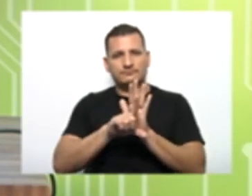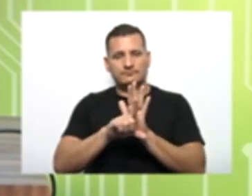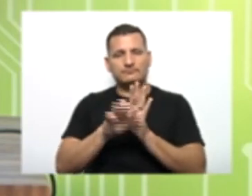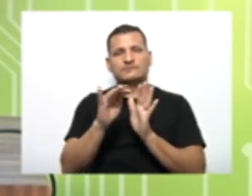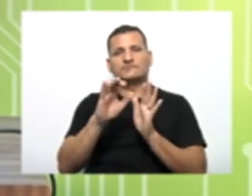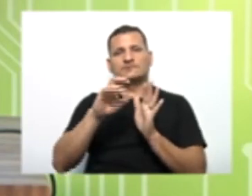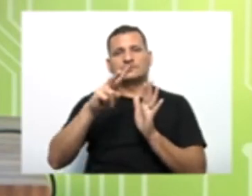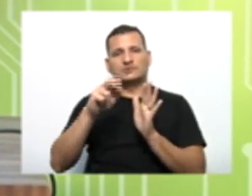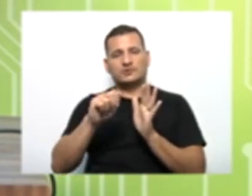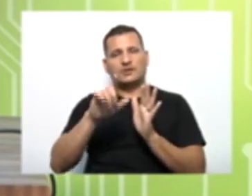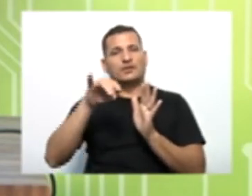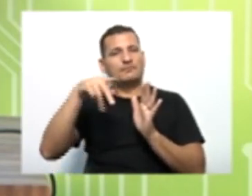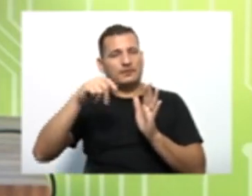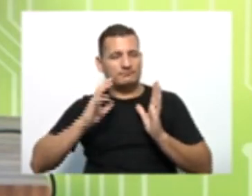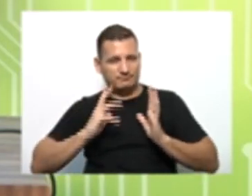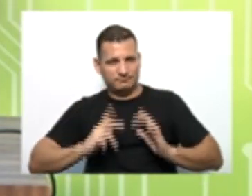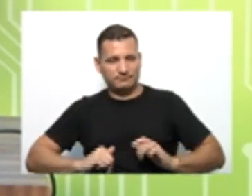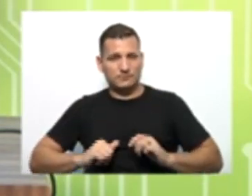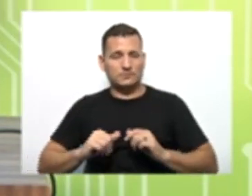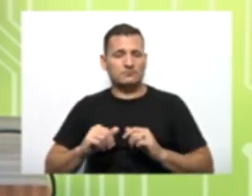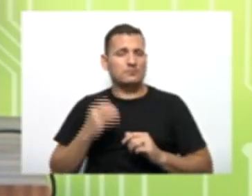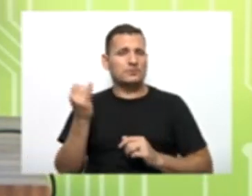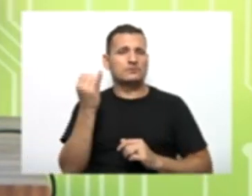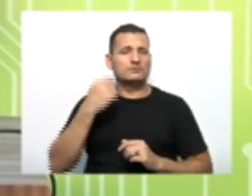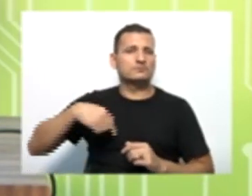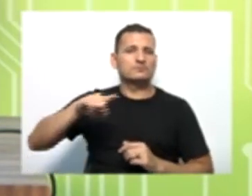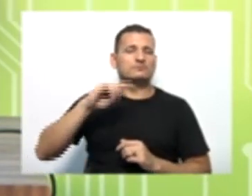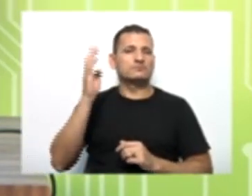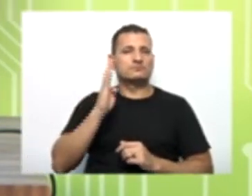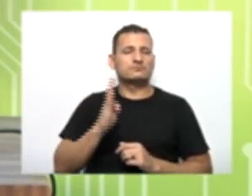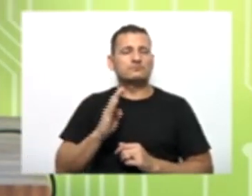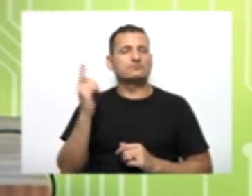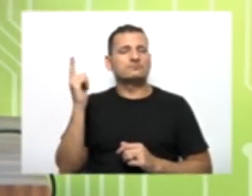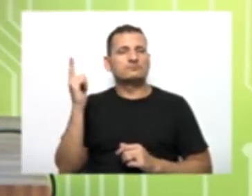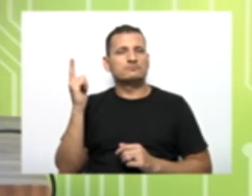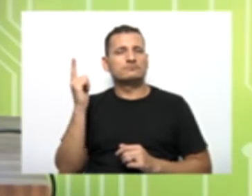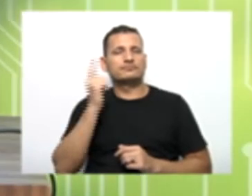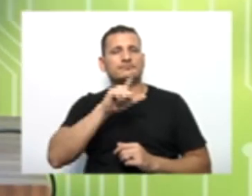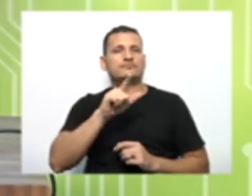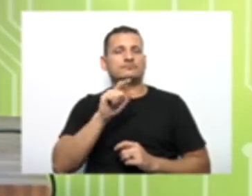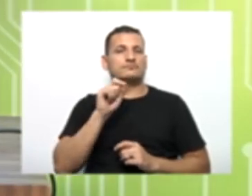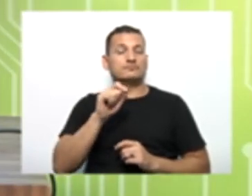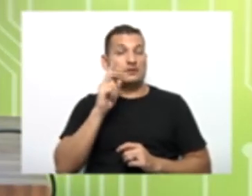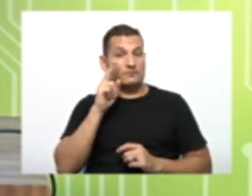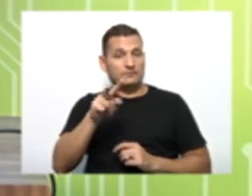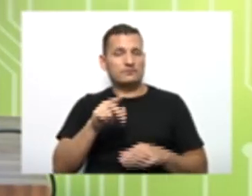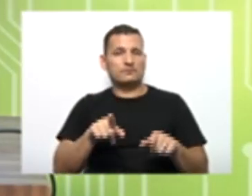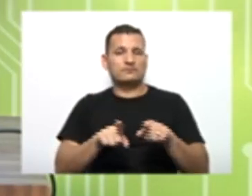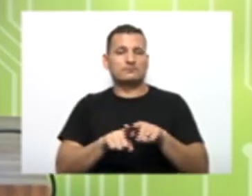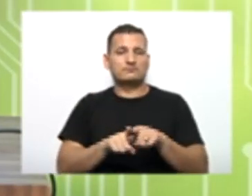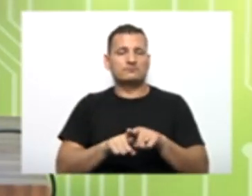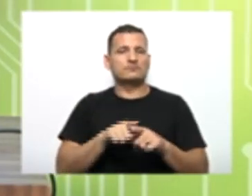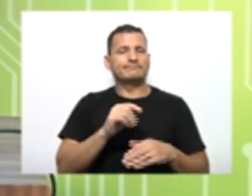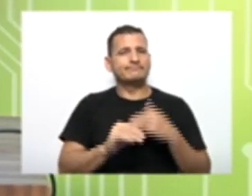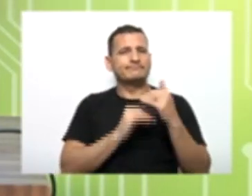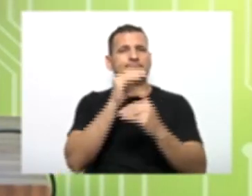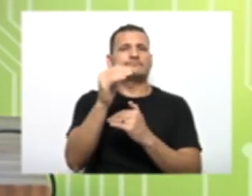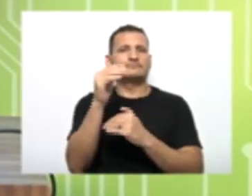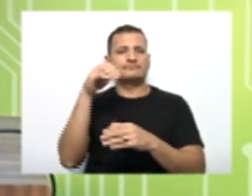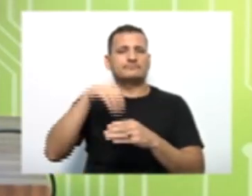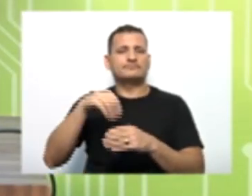plenária, e você poderá, inclusive, defender esse projeto de lei dentro da Câmara de Vereadores da cidade que você